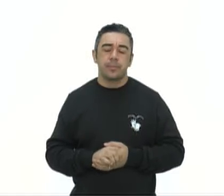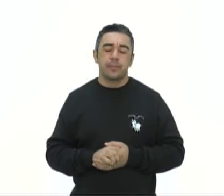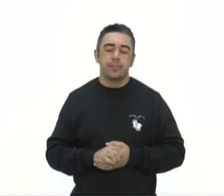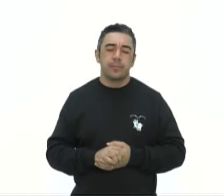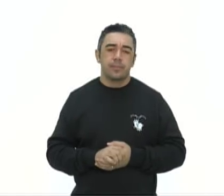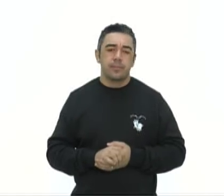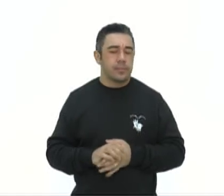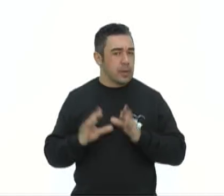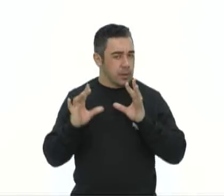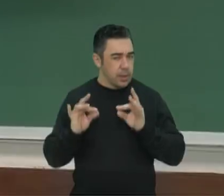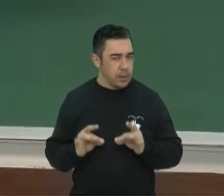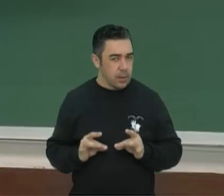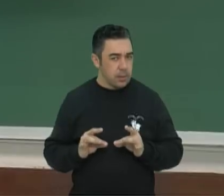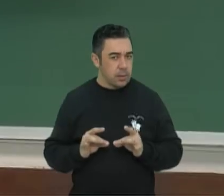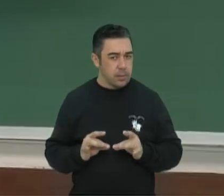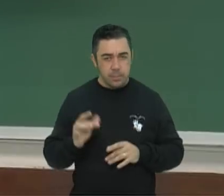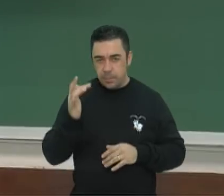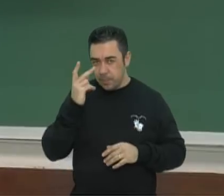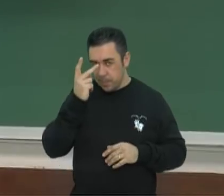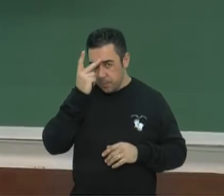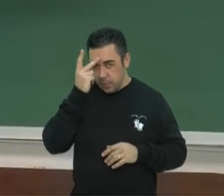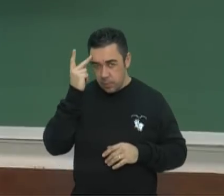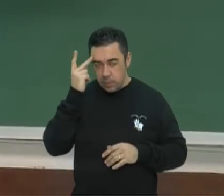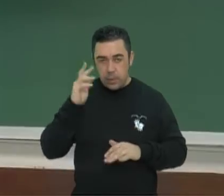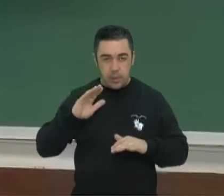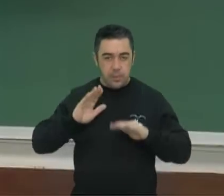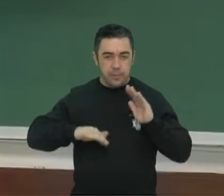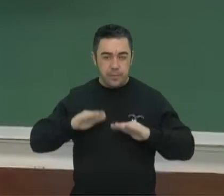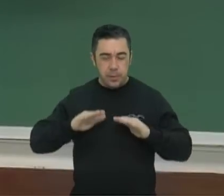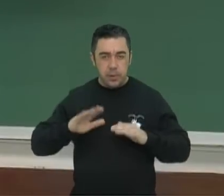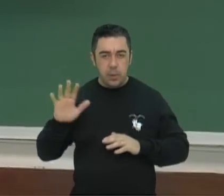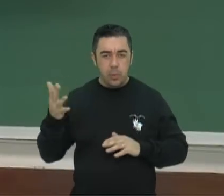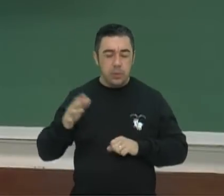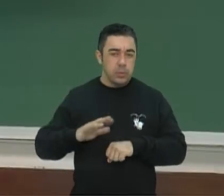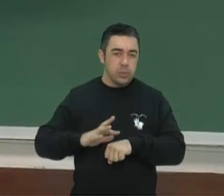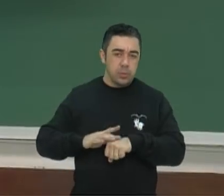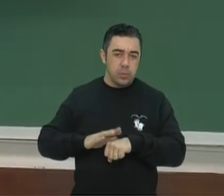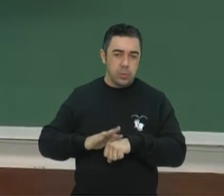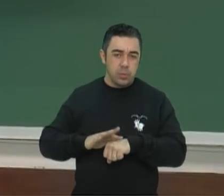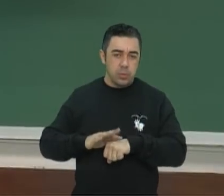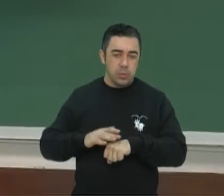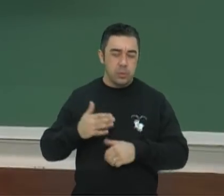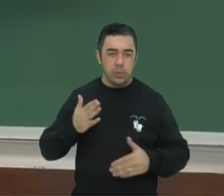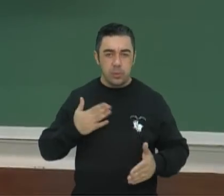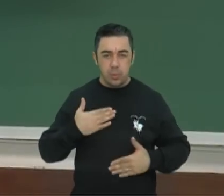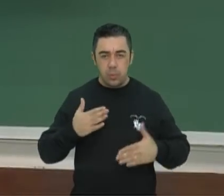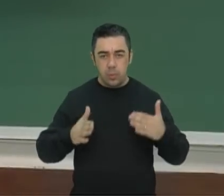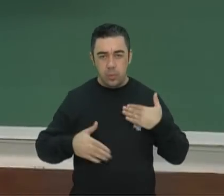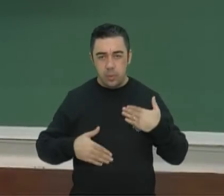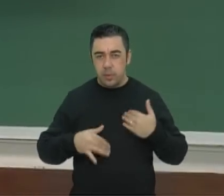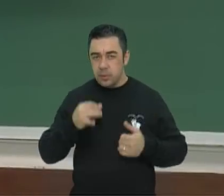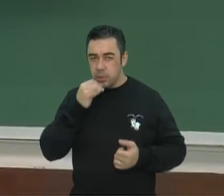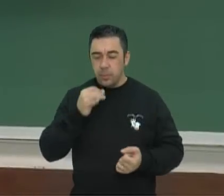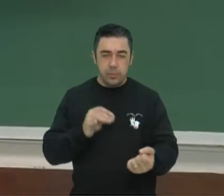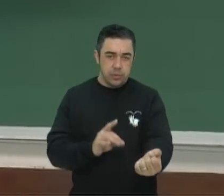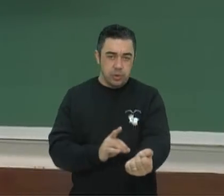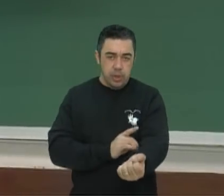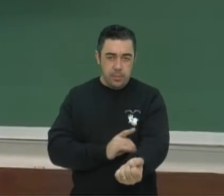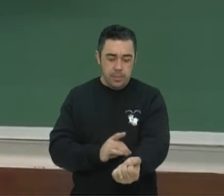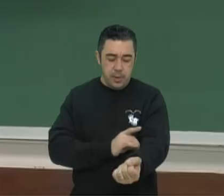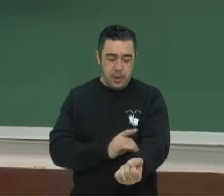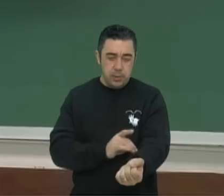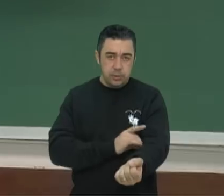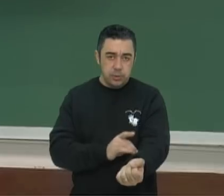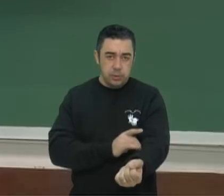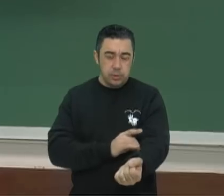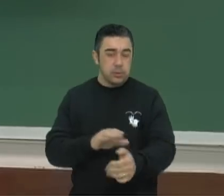Um detalhe, gente, pessoas assim, muitas vezes com algumas doenças instaladas no corpo, por exemplo, diabetes, né, conforme o grau